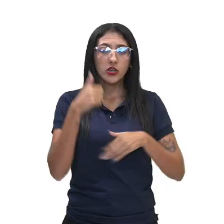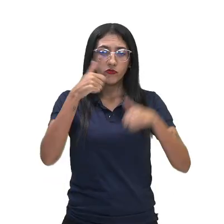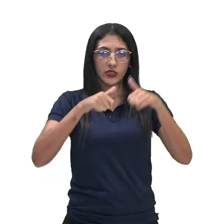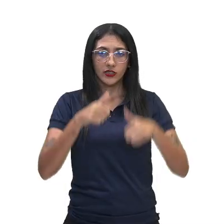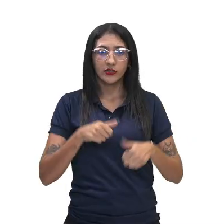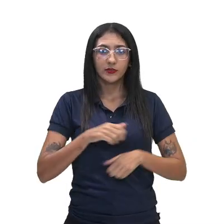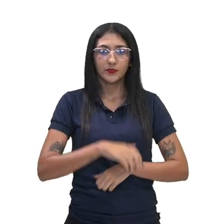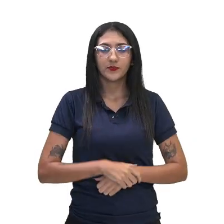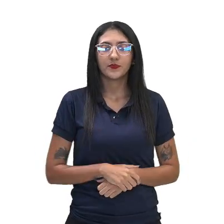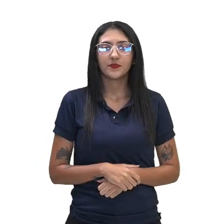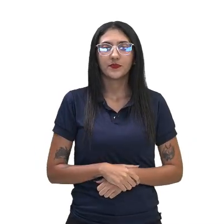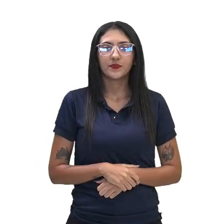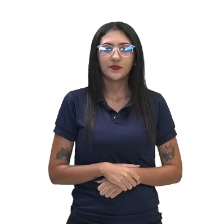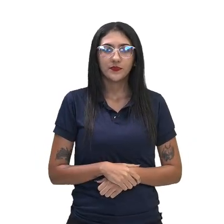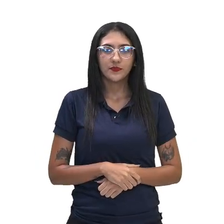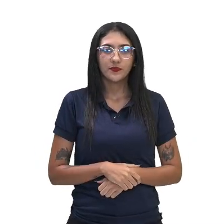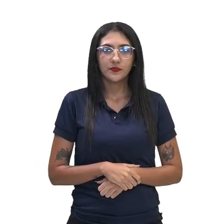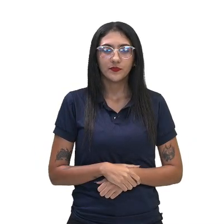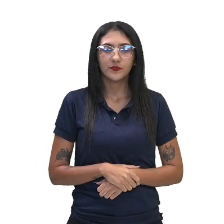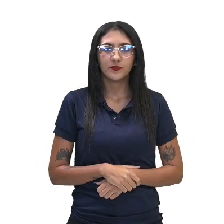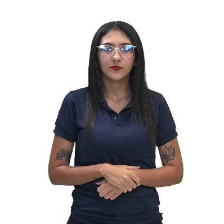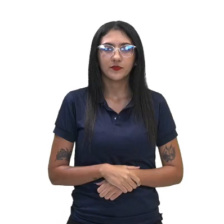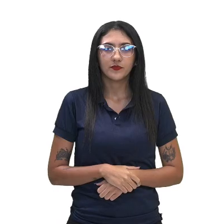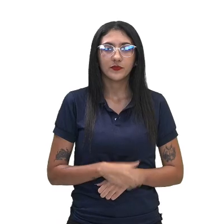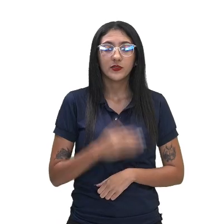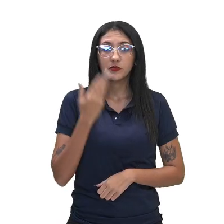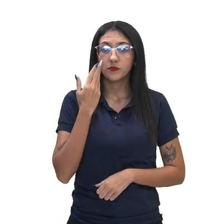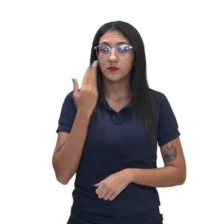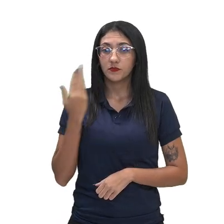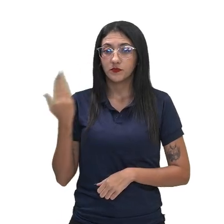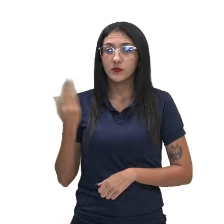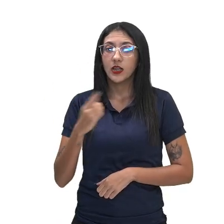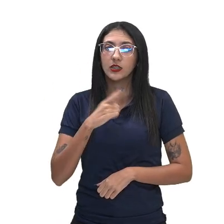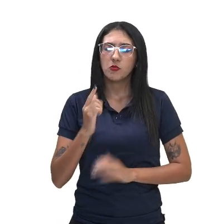agora. Você tem um marco